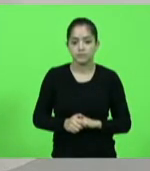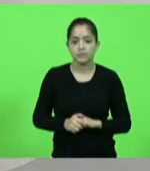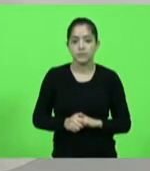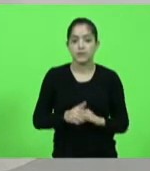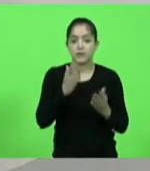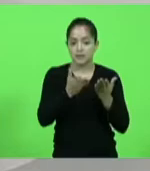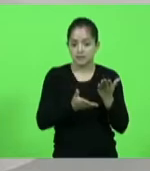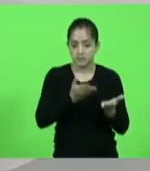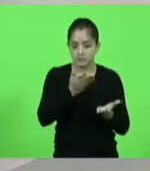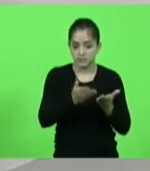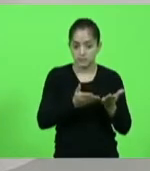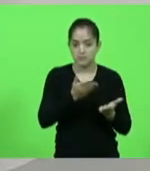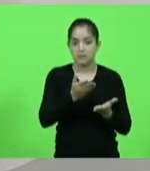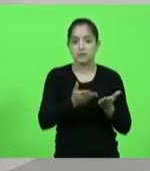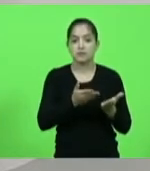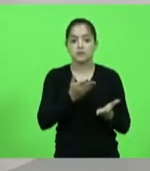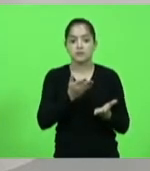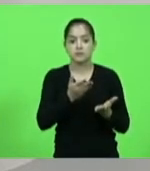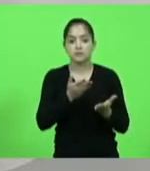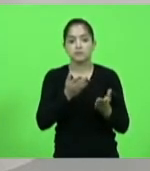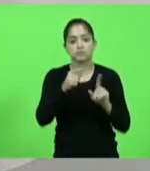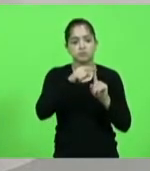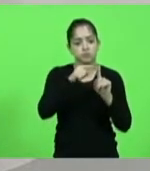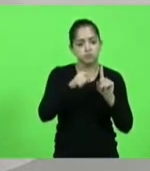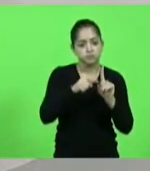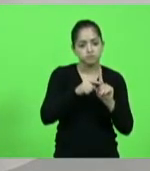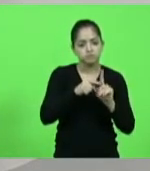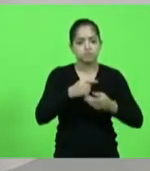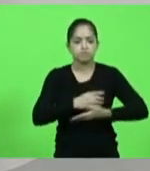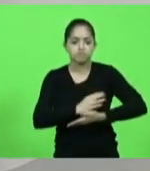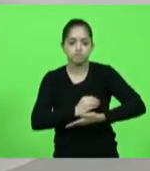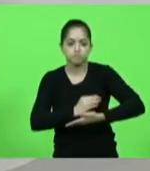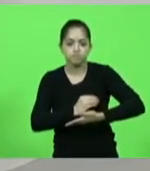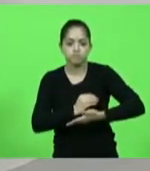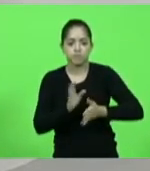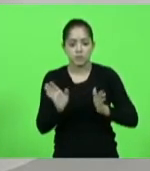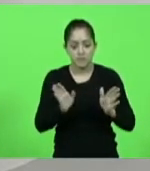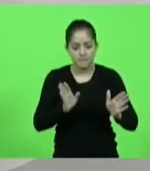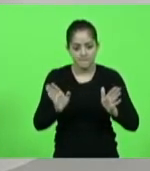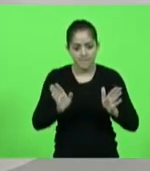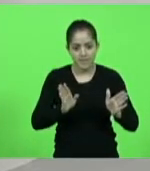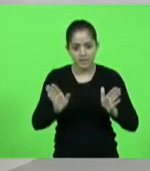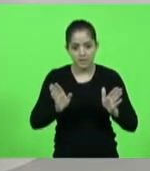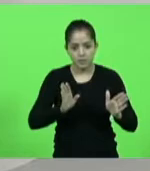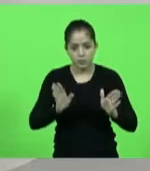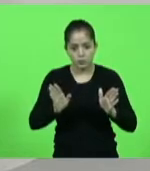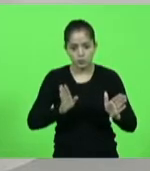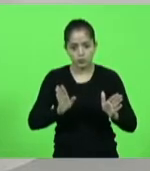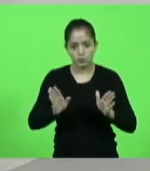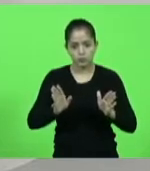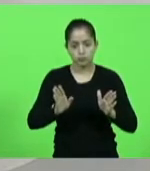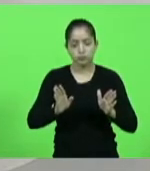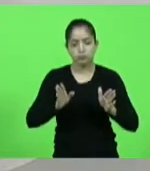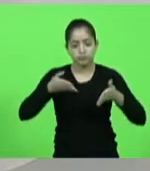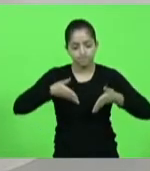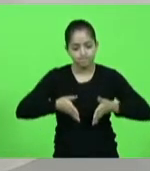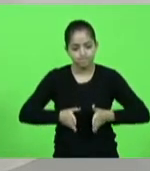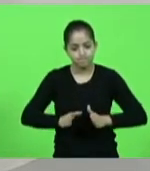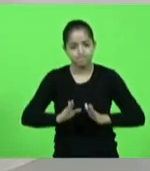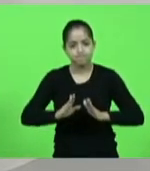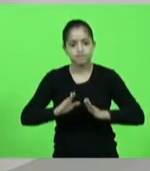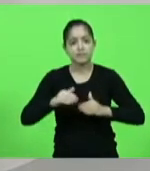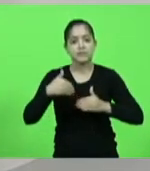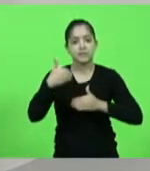assistência à parturiente e à puérpera durante todo o período de trabalho de parto, parto e